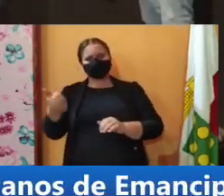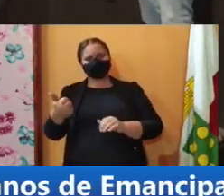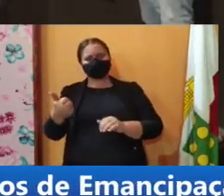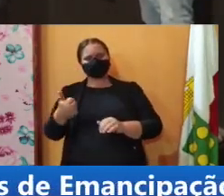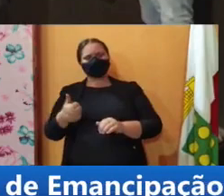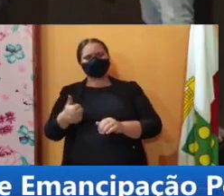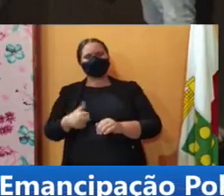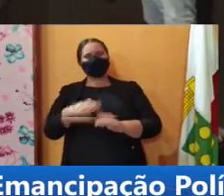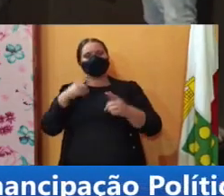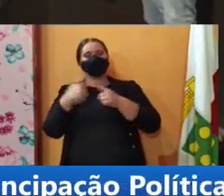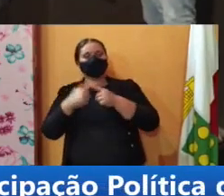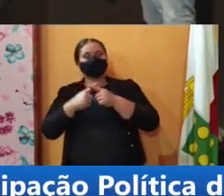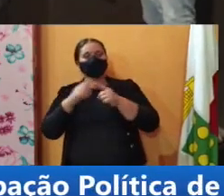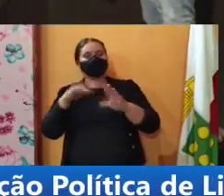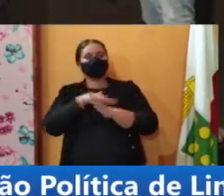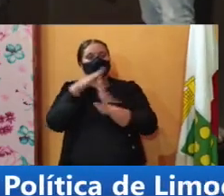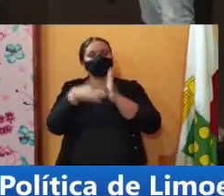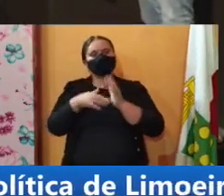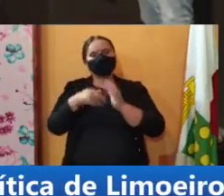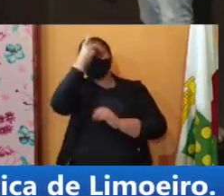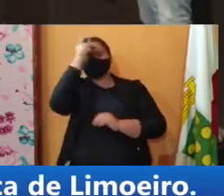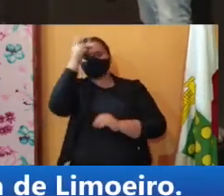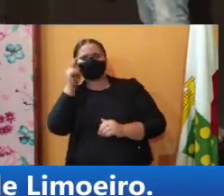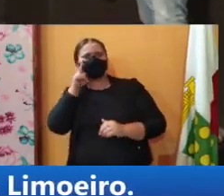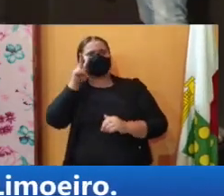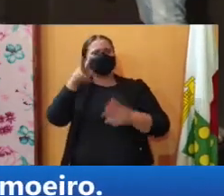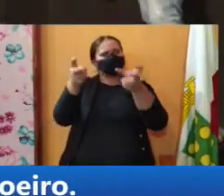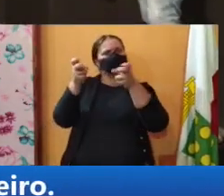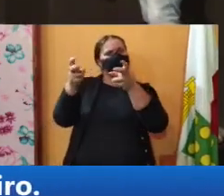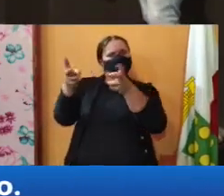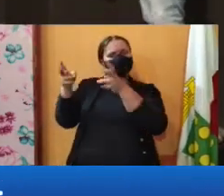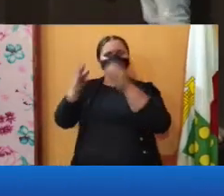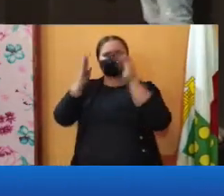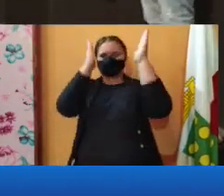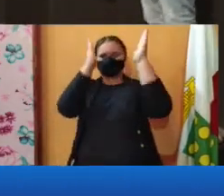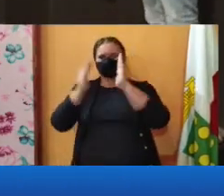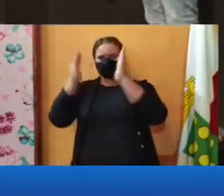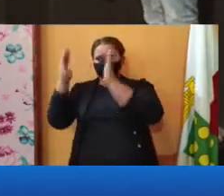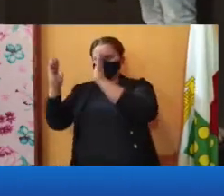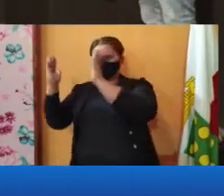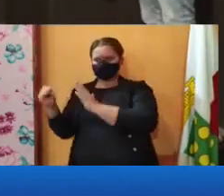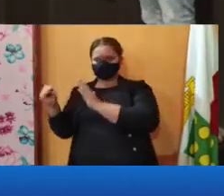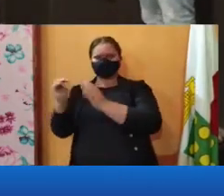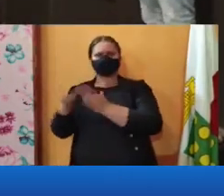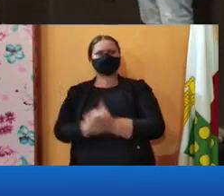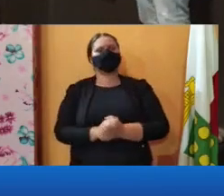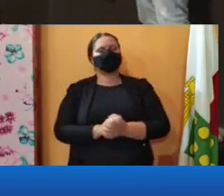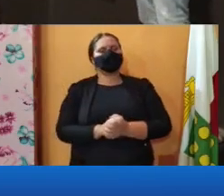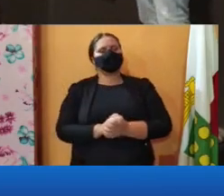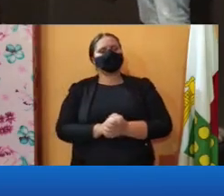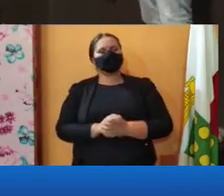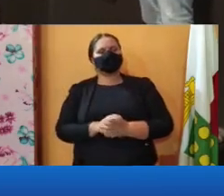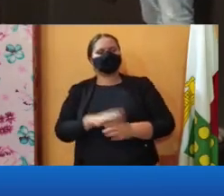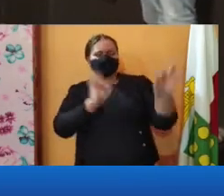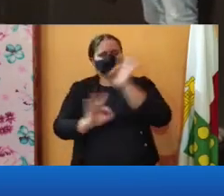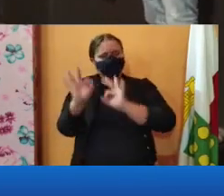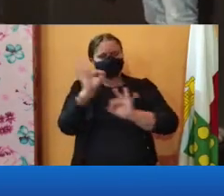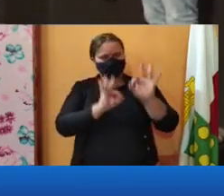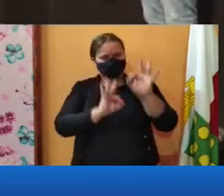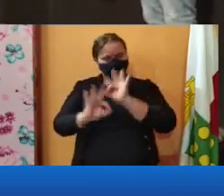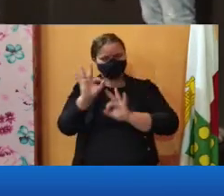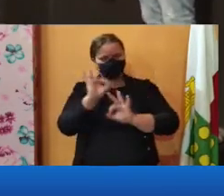todo mundo que vai entrar para o Atacarejo vai passar na porta dela. Então, o que é que a gente vai fazer? Rejuvenescer. Vamos dar